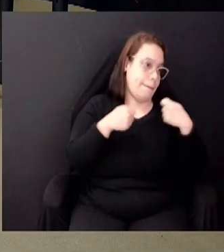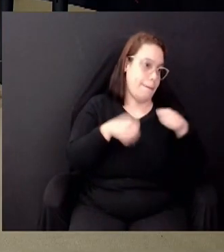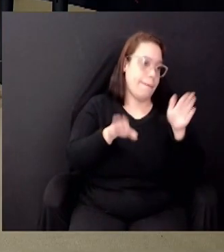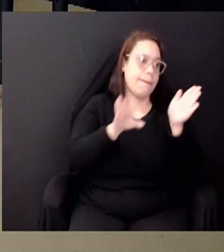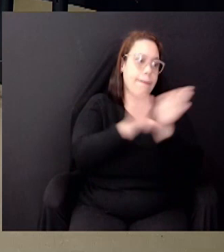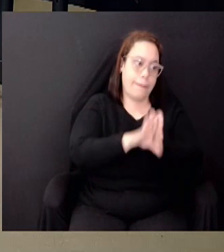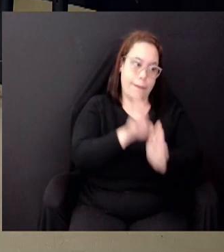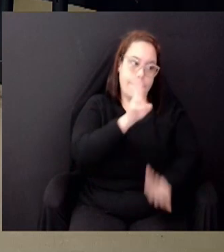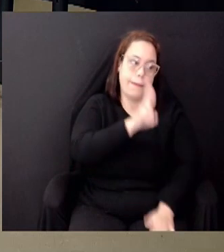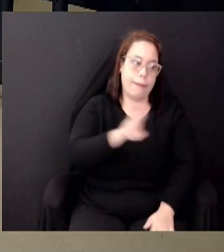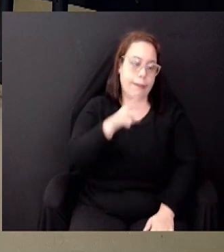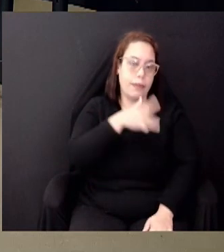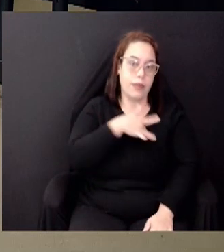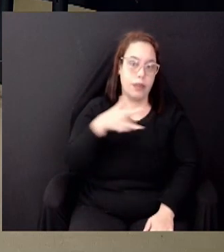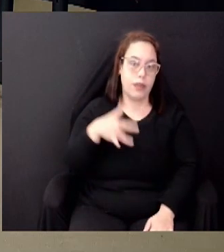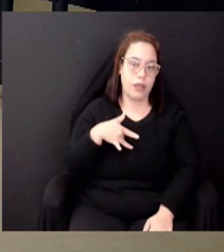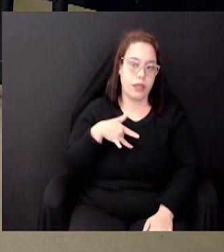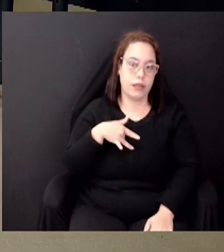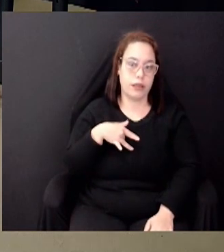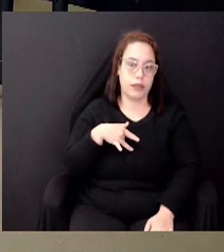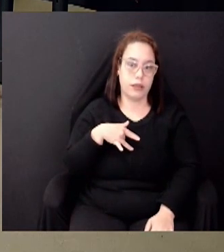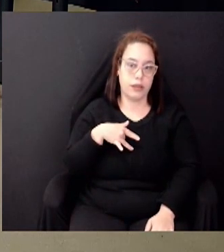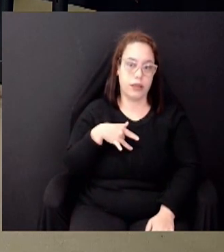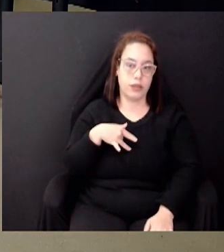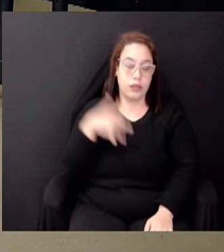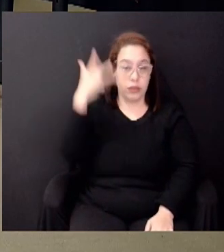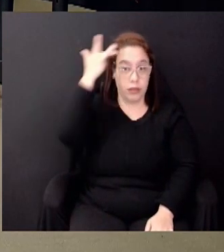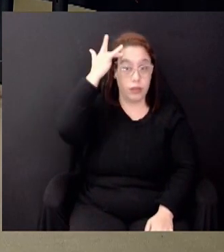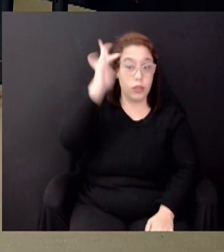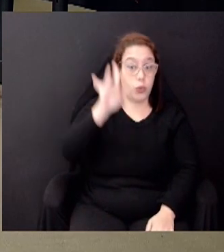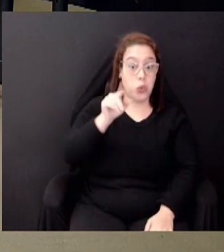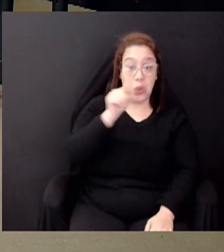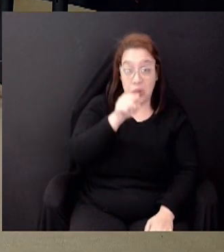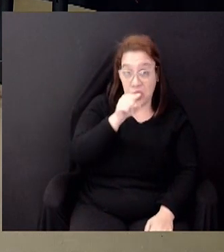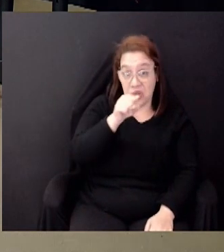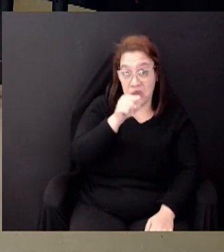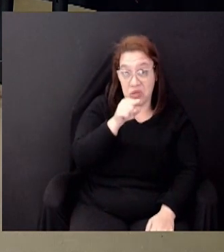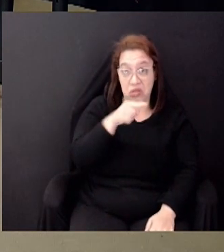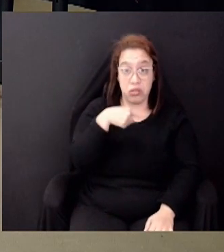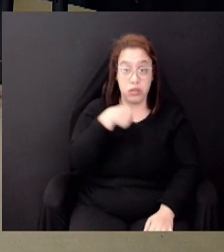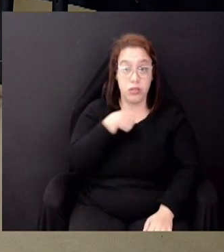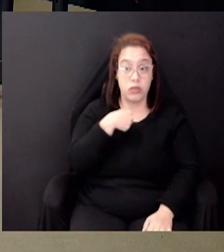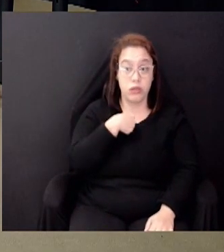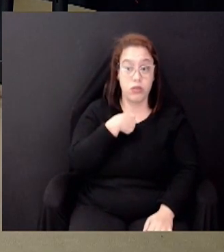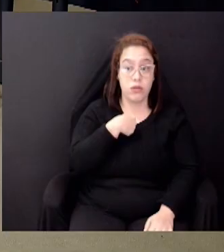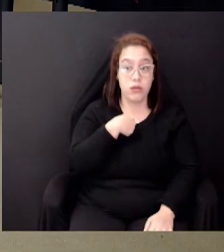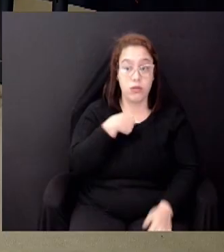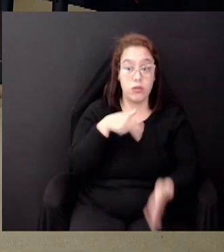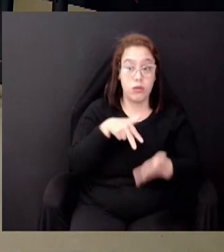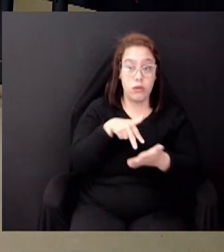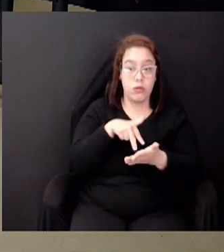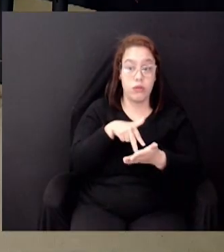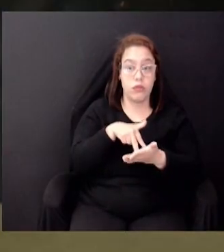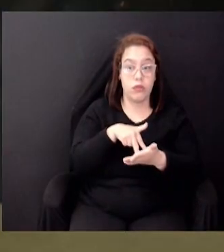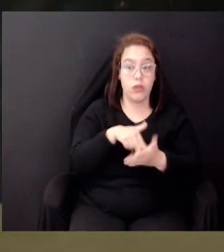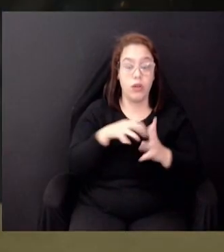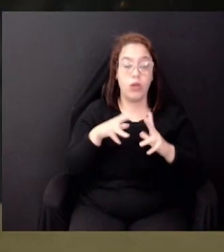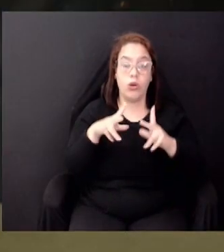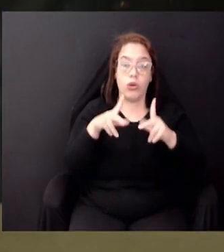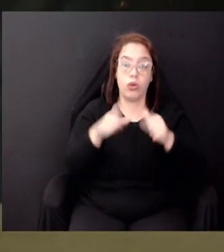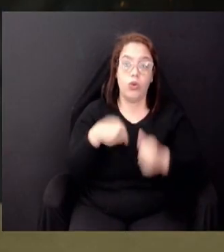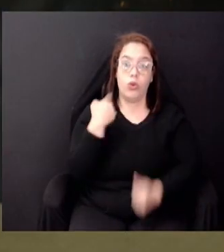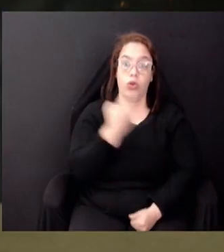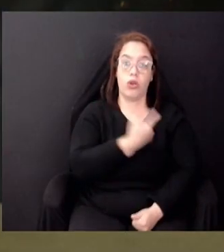Tem uma armadilha do celular que eu não sei se vocês, né? Porque eu me coloco na posição de todos nós, né? A